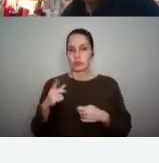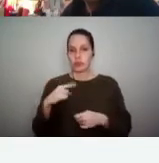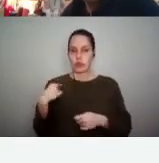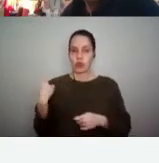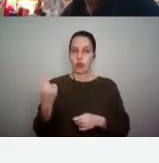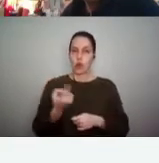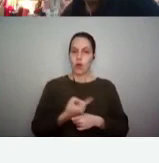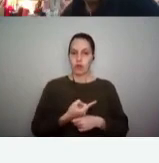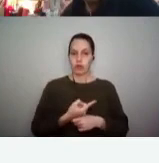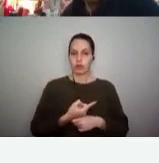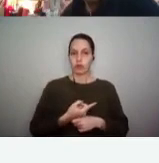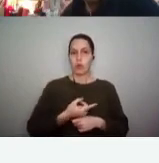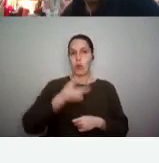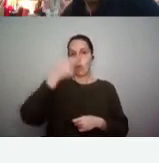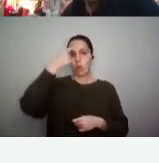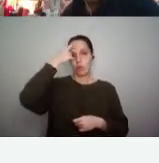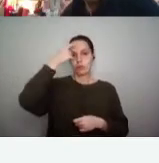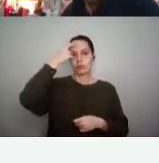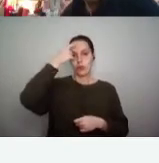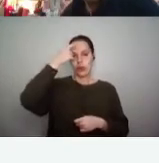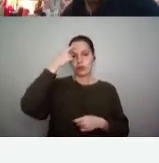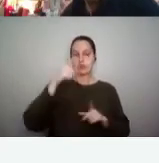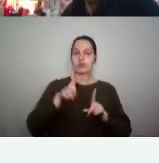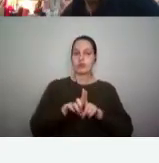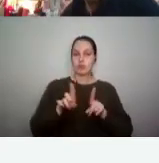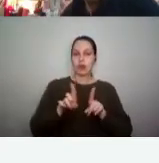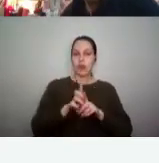ciente e queira, né,